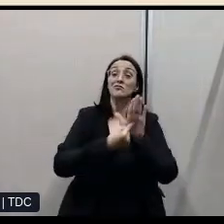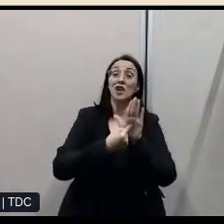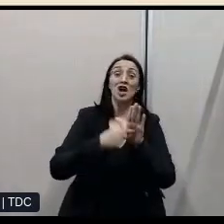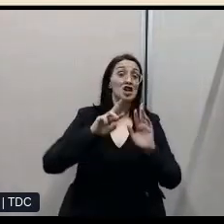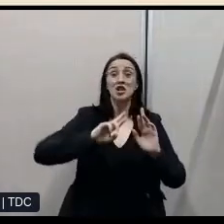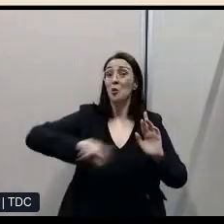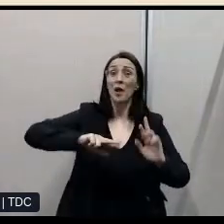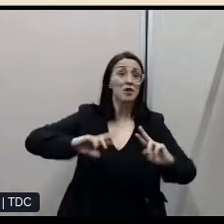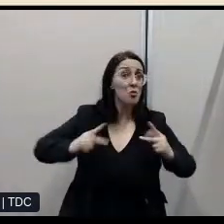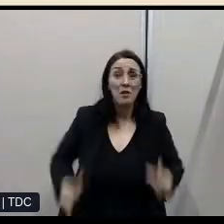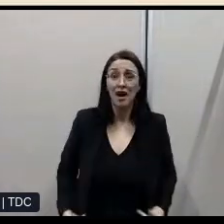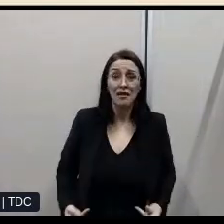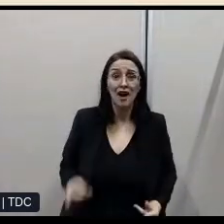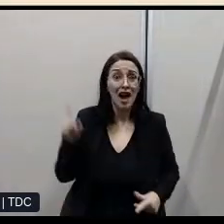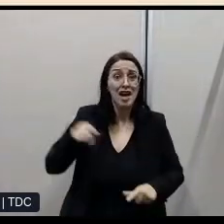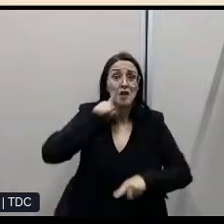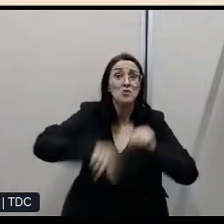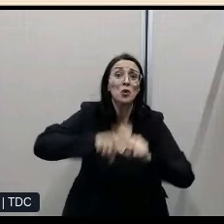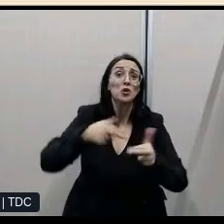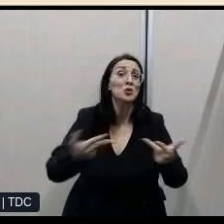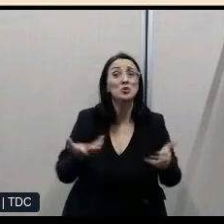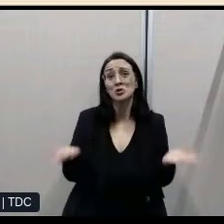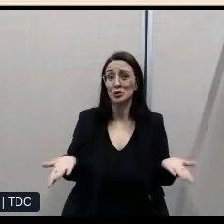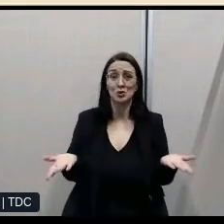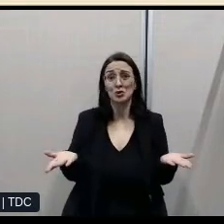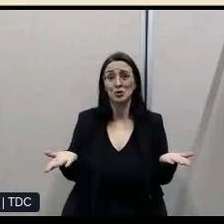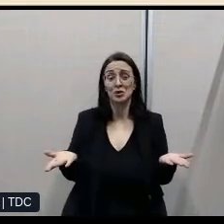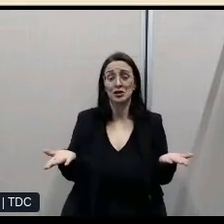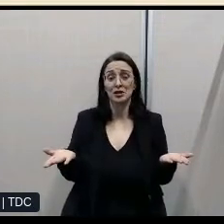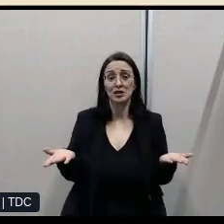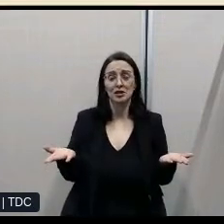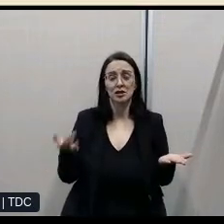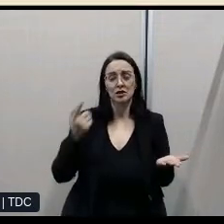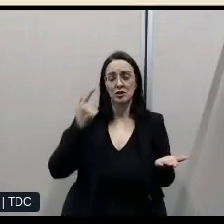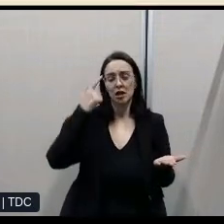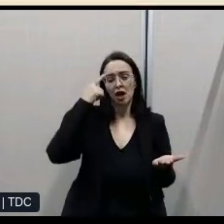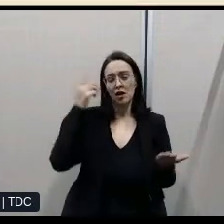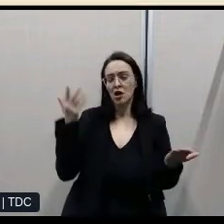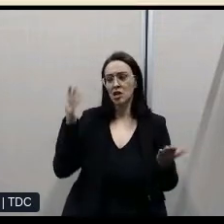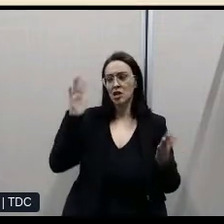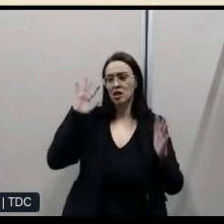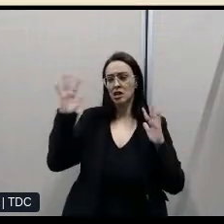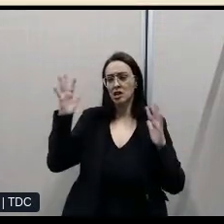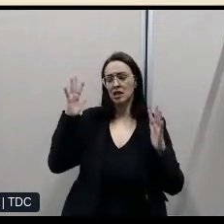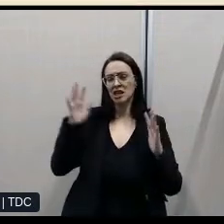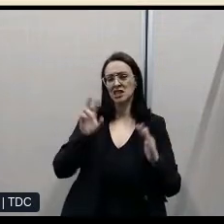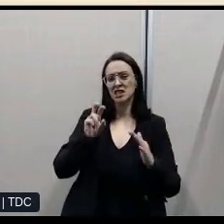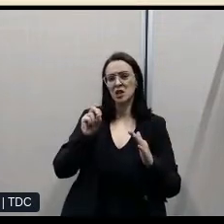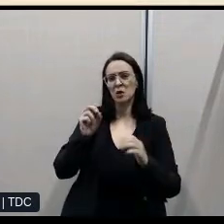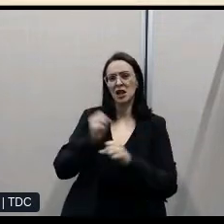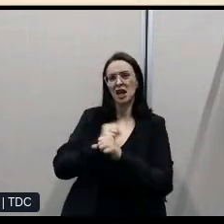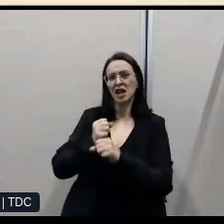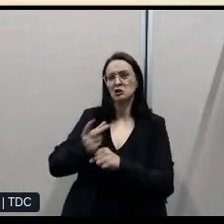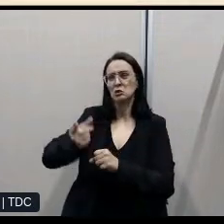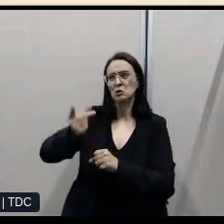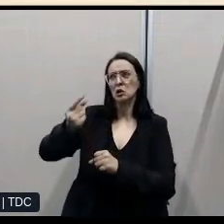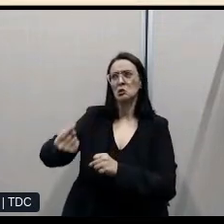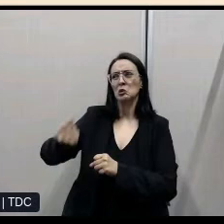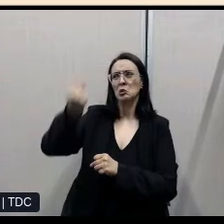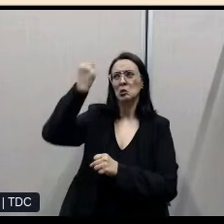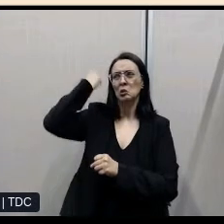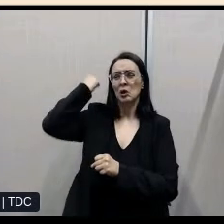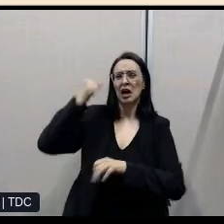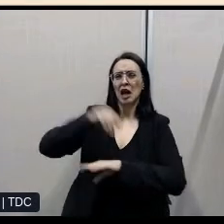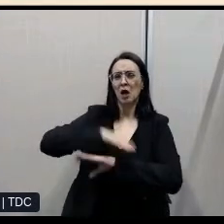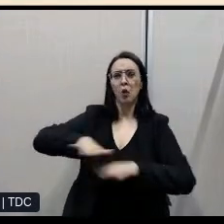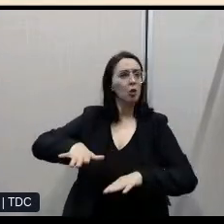necessidade humana. Pode ir para o próximo? Aí a gente se pergunta, tá, mas isso foi há mais de 50 anos atrás, isso já acabou,